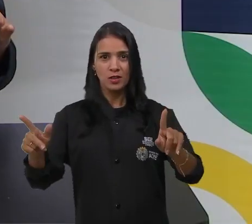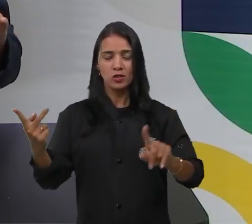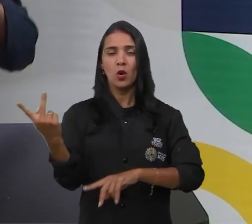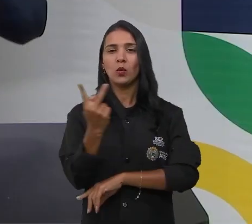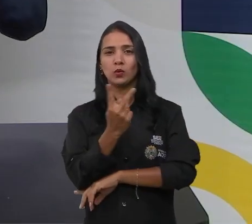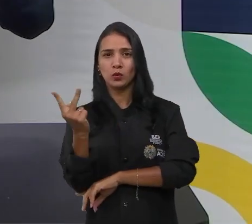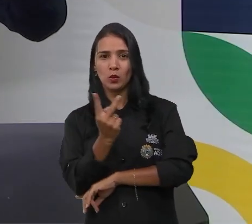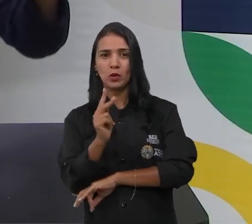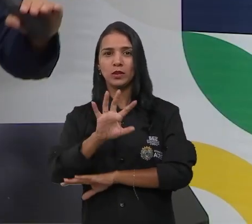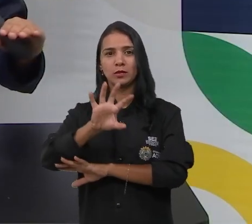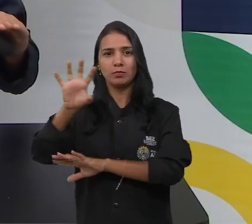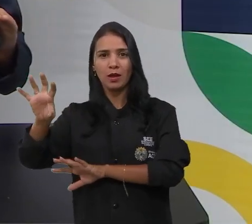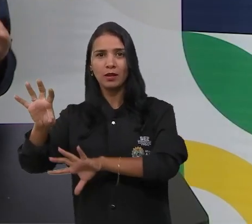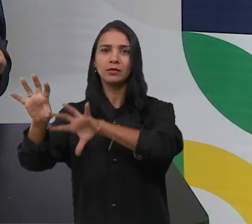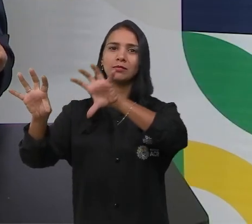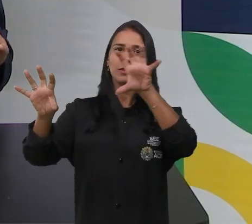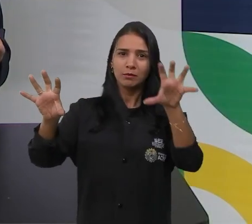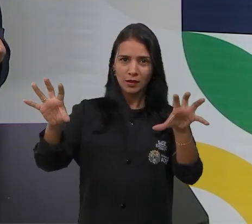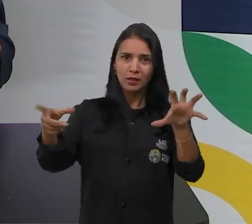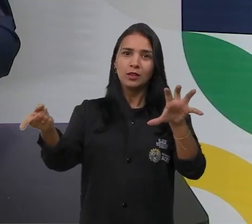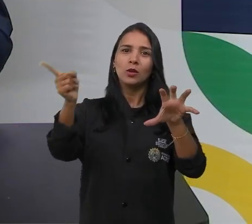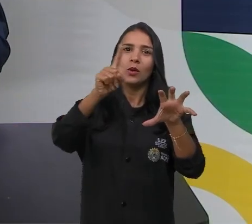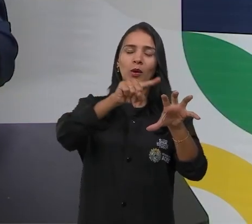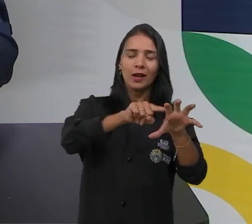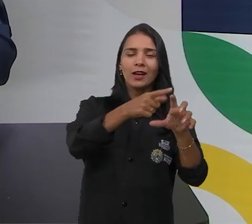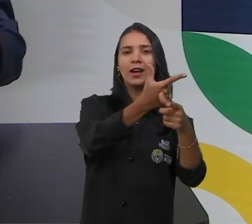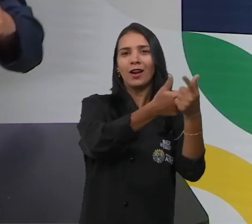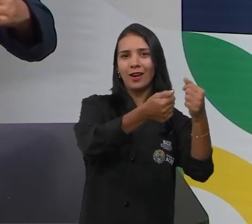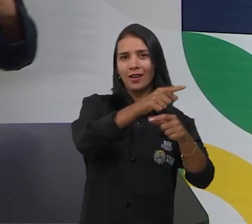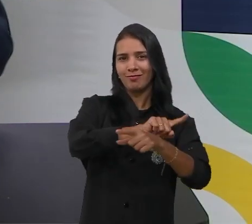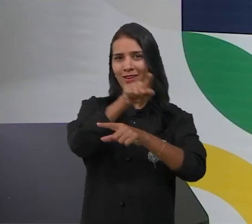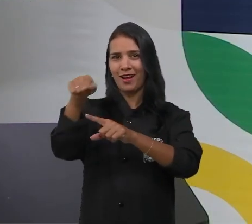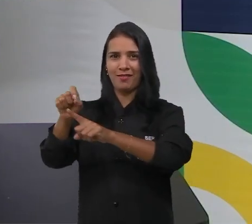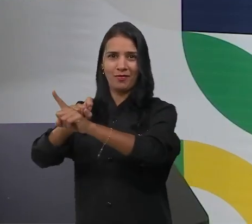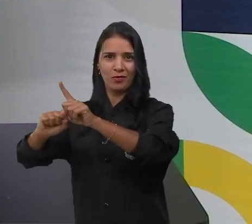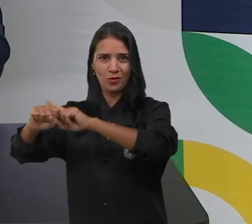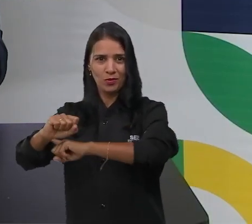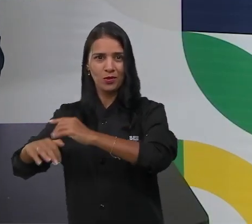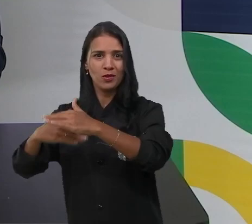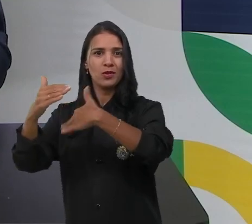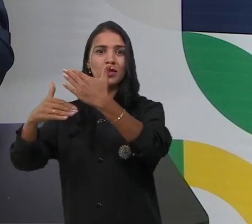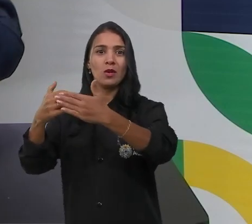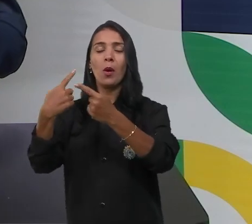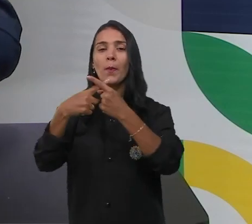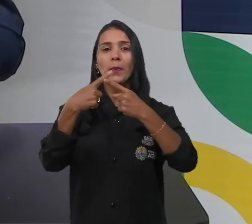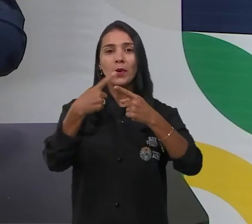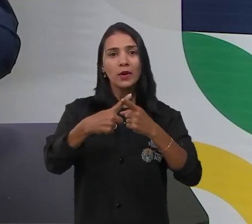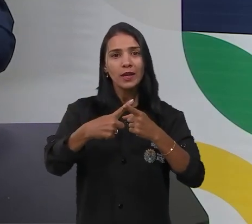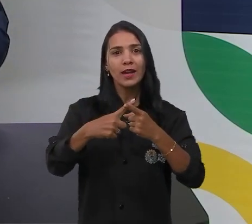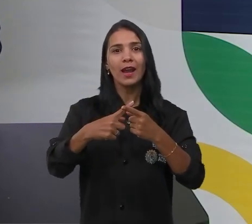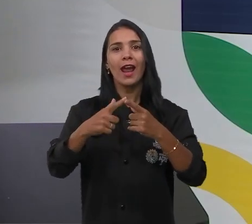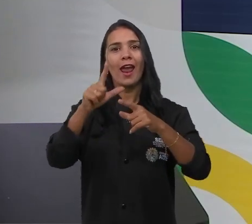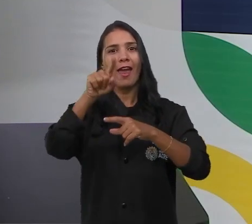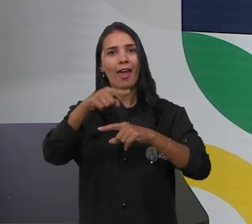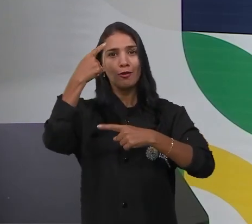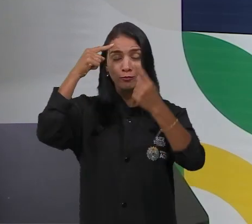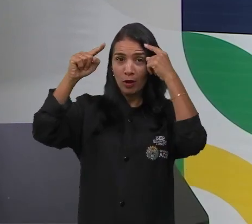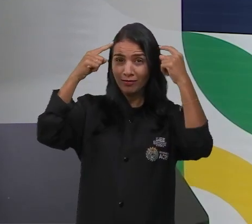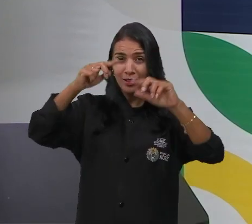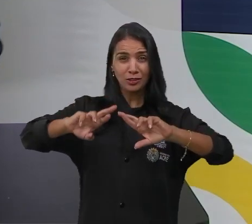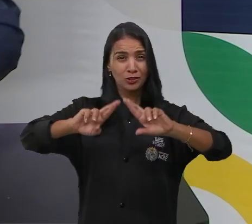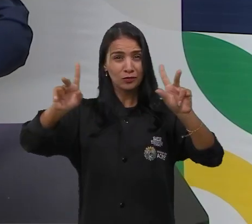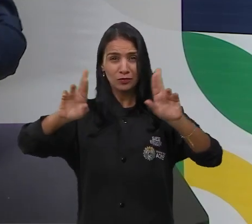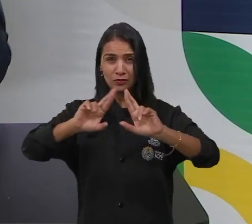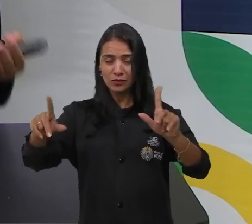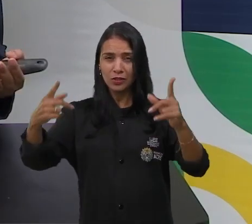grandes blocos, o capitalismo e o socialismo? Ou seja, duas questões ideológicas totalmente opostas.